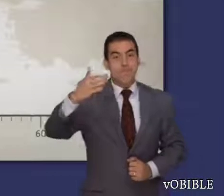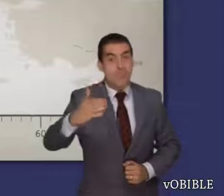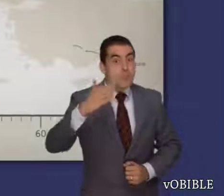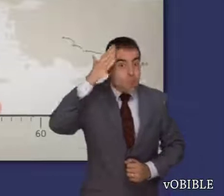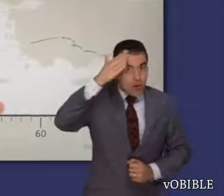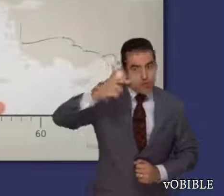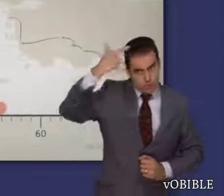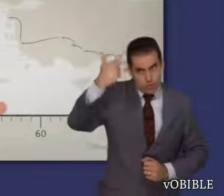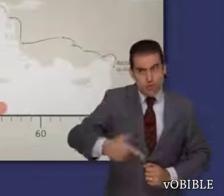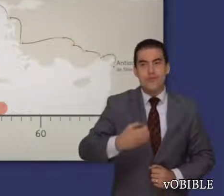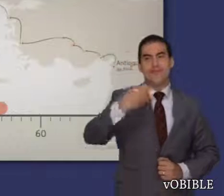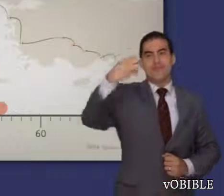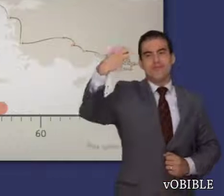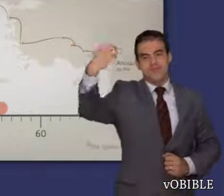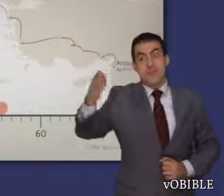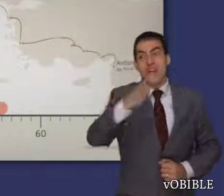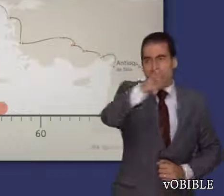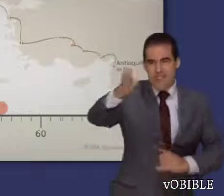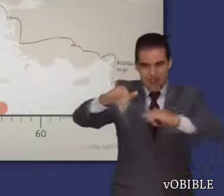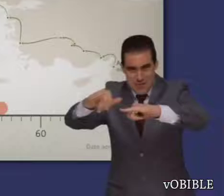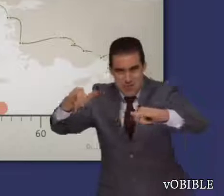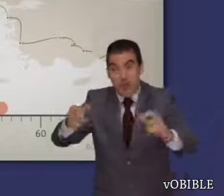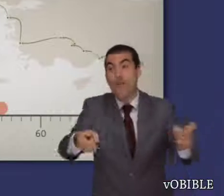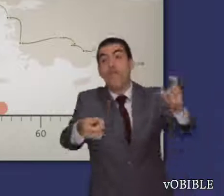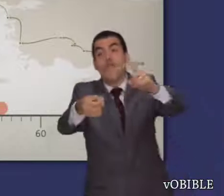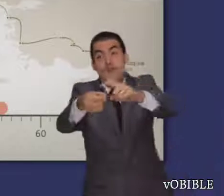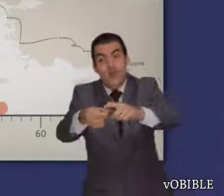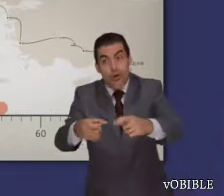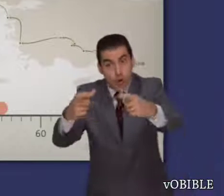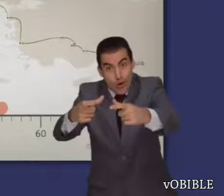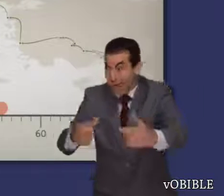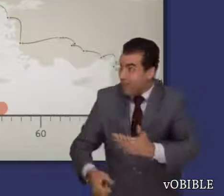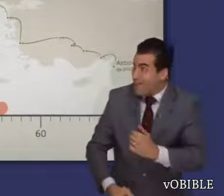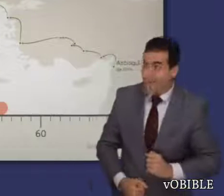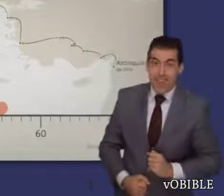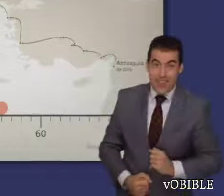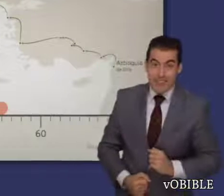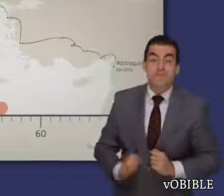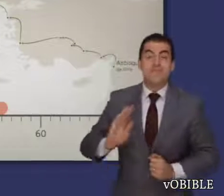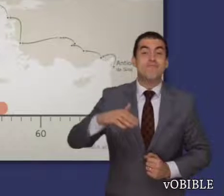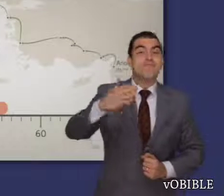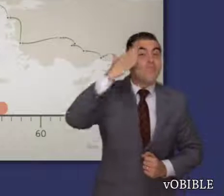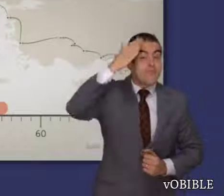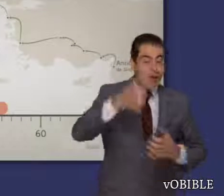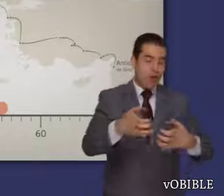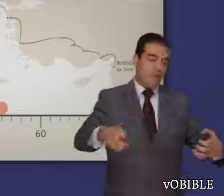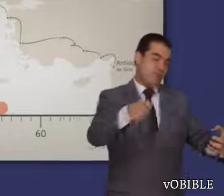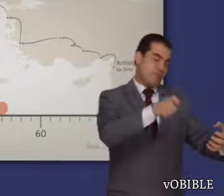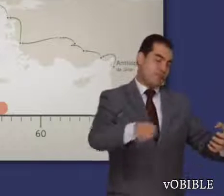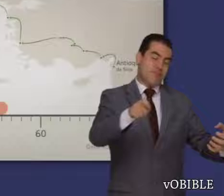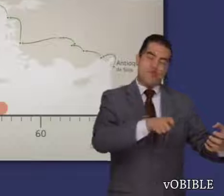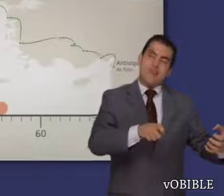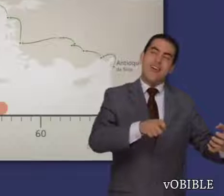Paulo voltou a Filipos durante sua terceira viagem missionária. Alguns detalhes que ele incluiu na carta aos Filipenses mostram